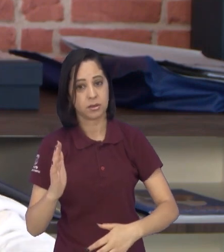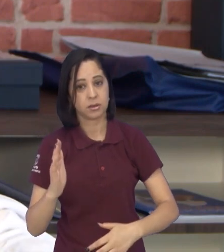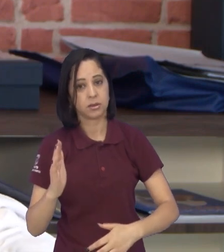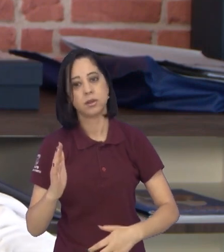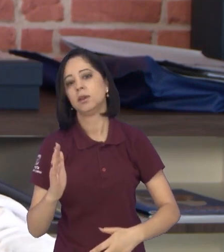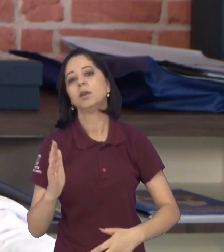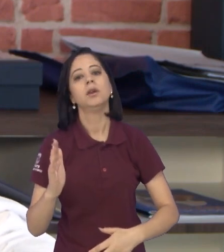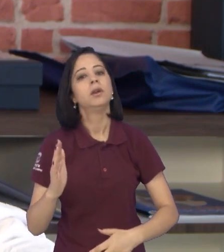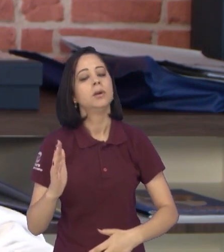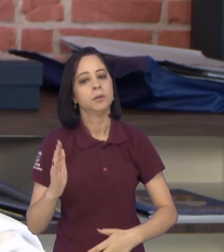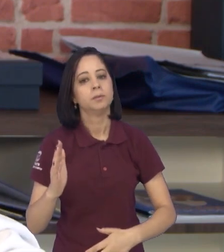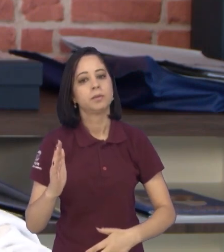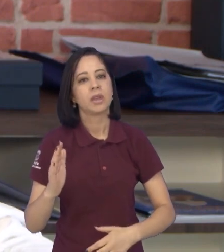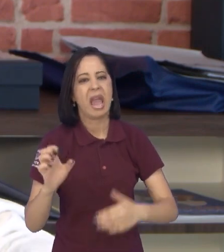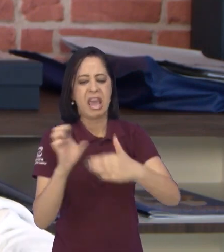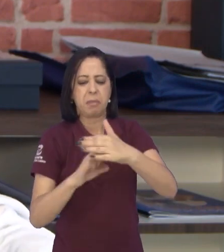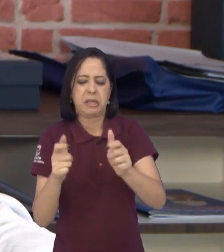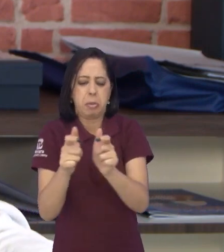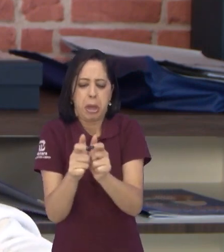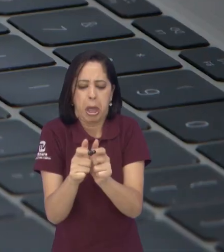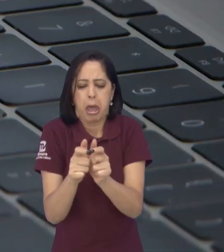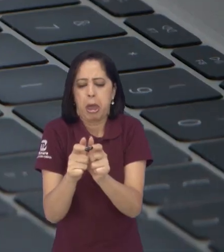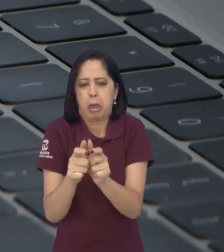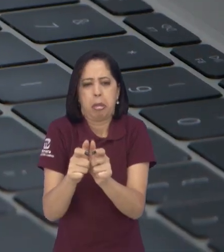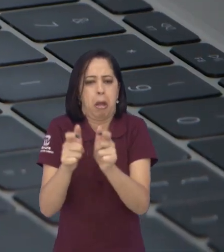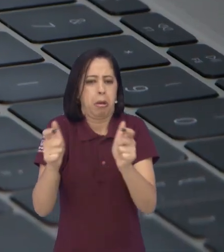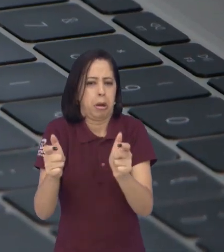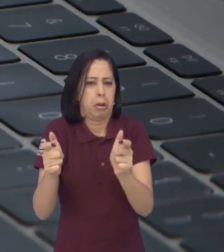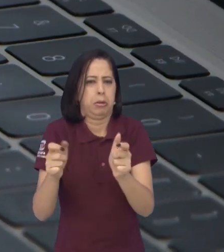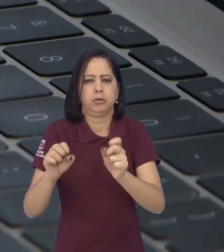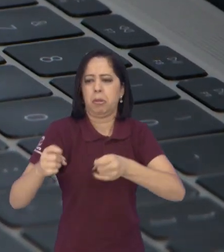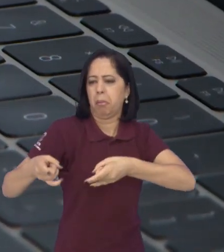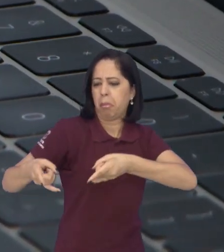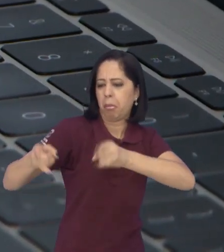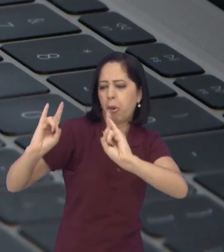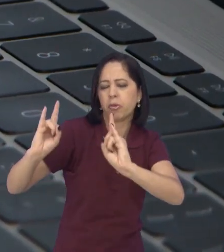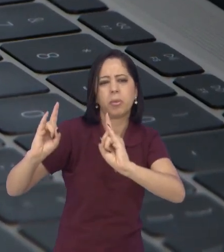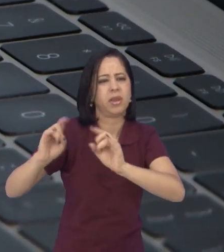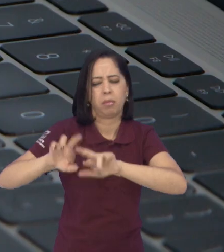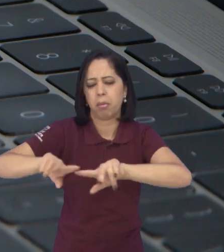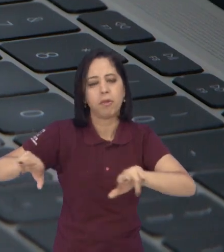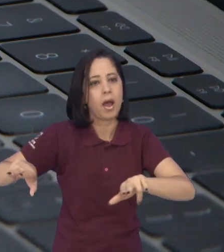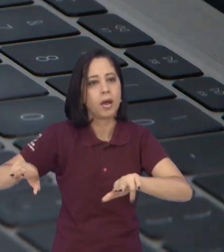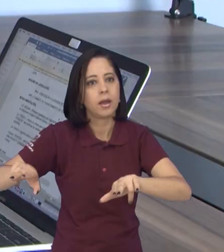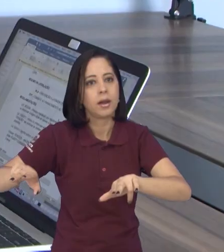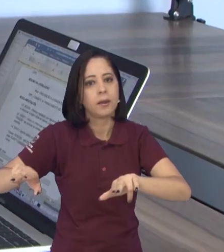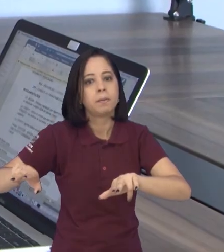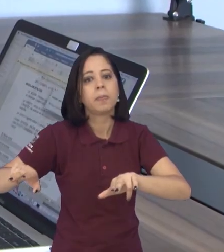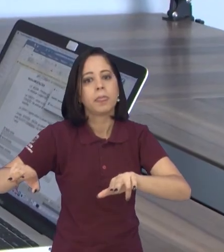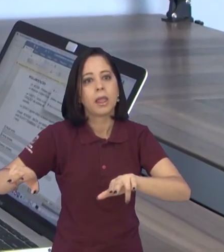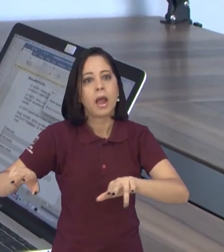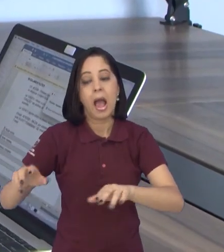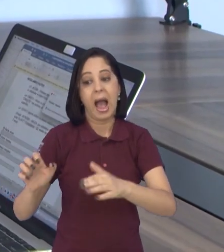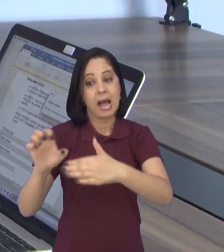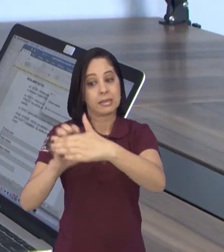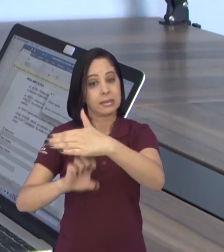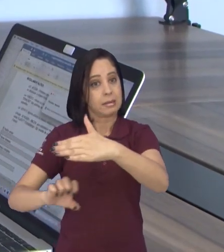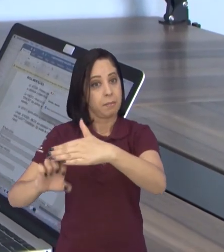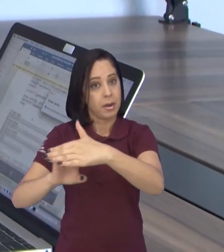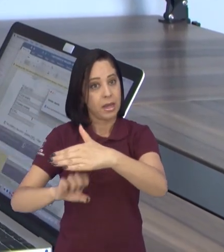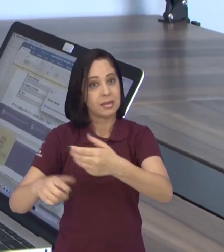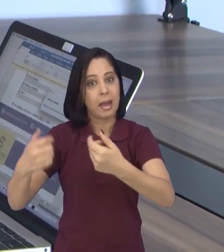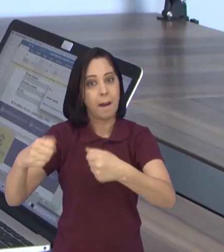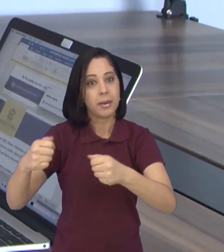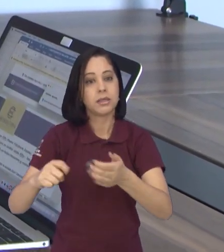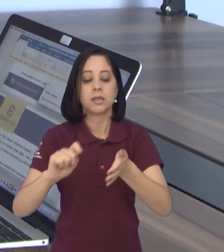dados, desde empresa pequena até condomínios, eles precisam ter de forma explícita, principalmente no